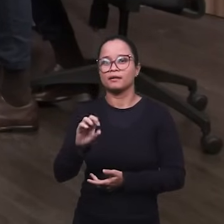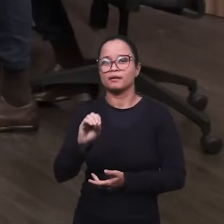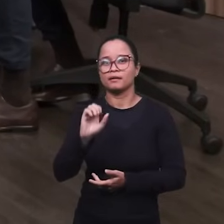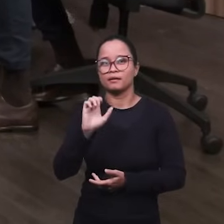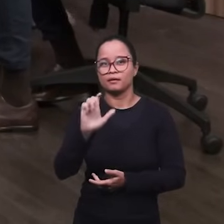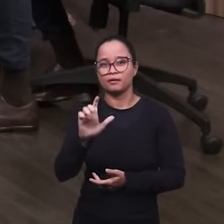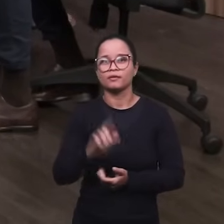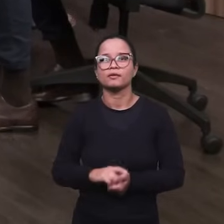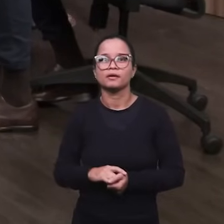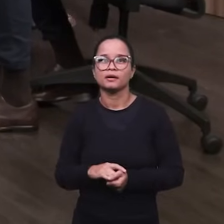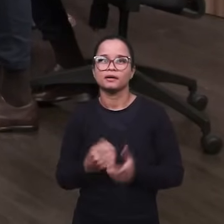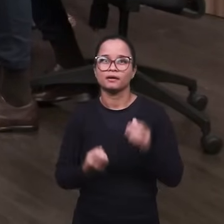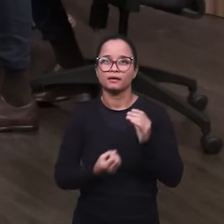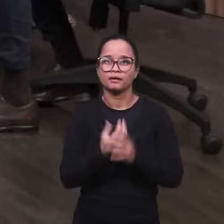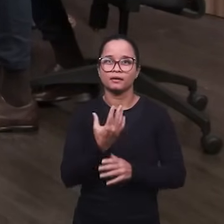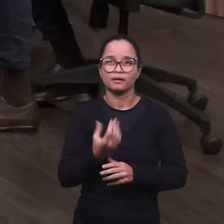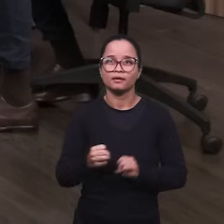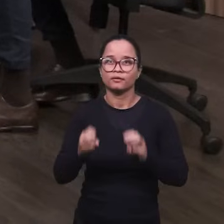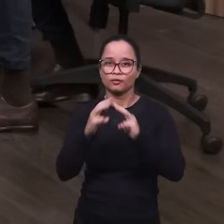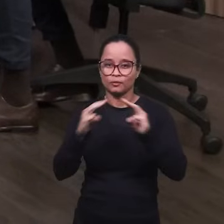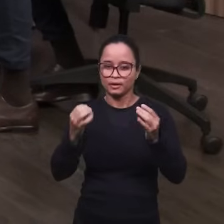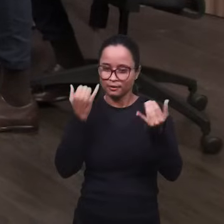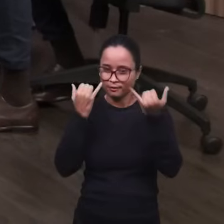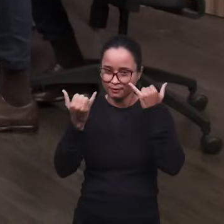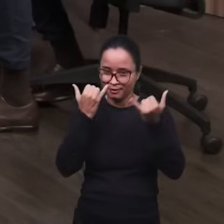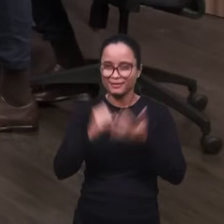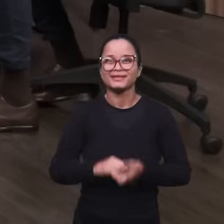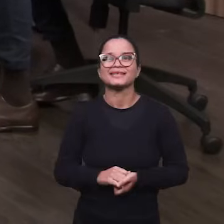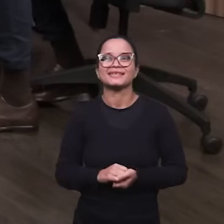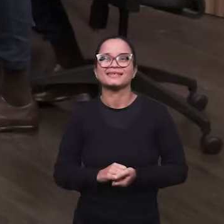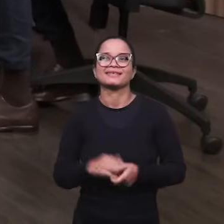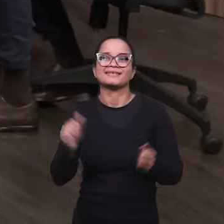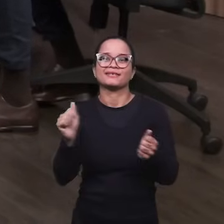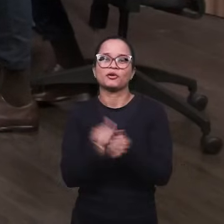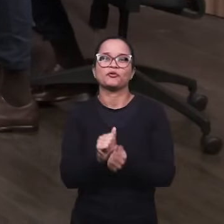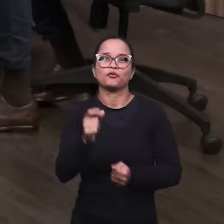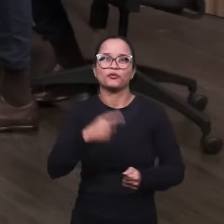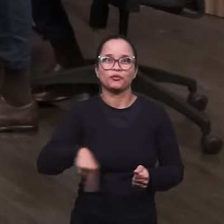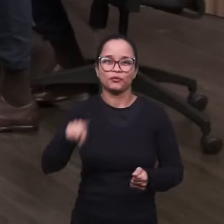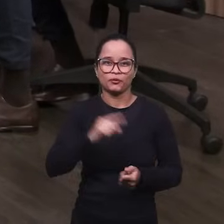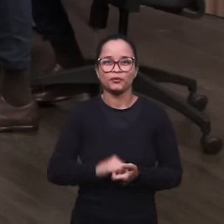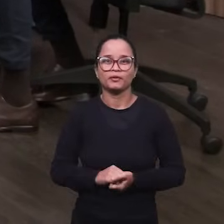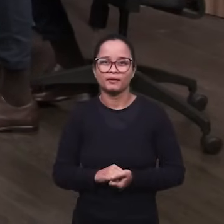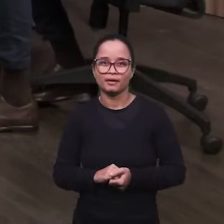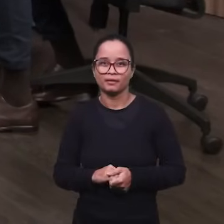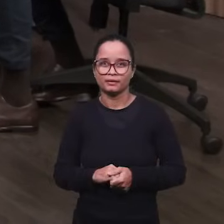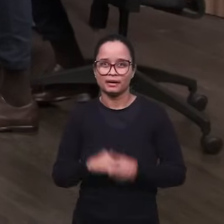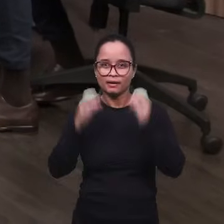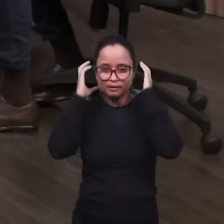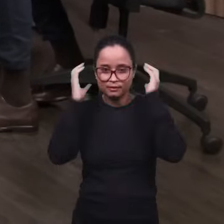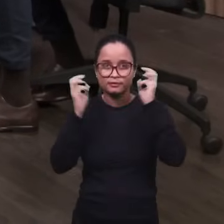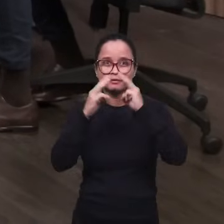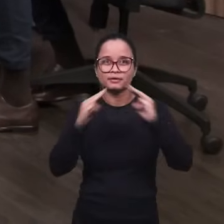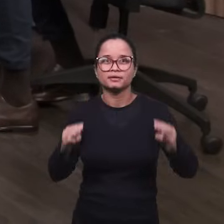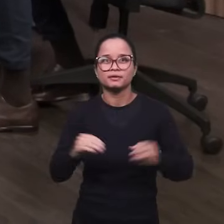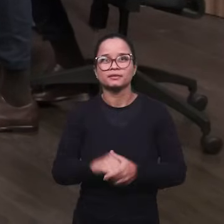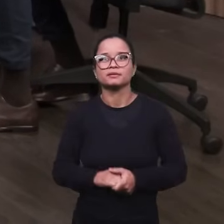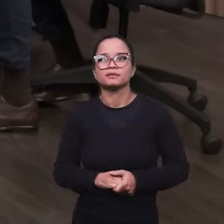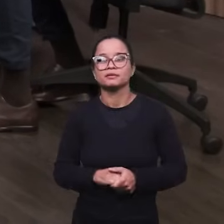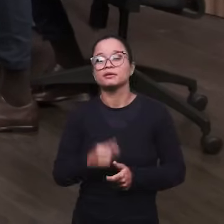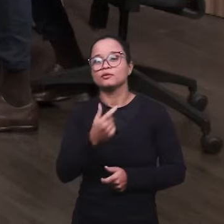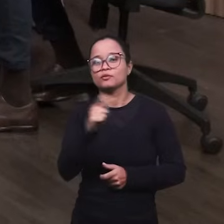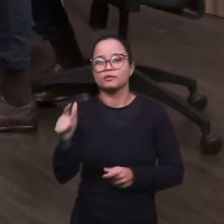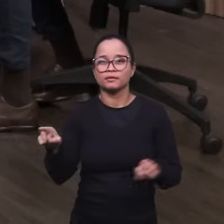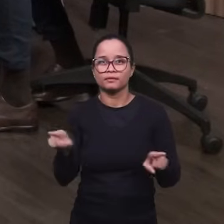que está ali, que é produtora do Manaim News, isso, está aqui com a gente no dia a dia da Rádio Manaim, e os demais,